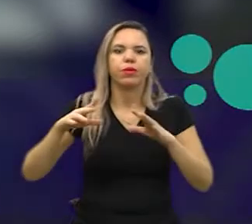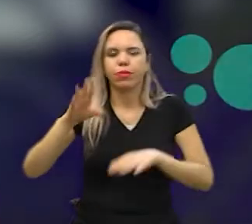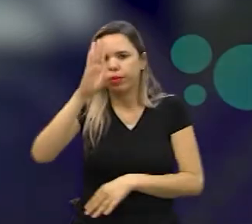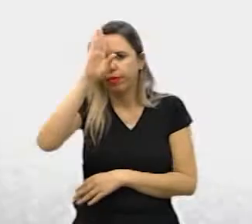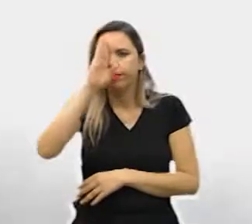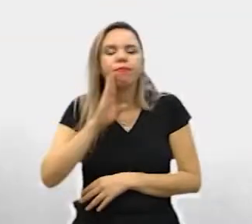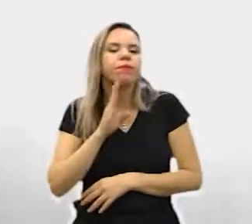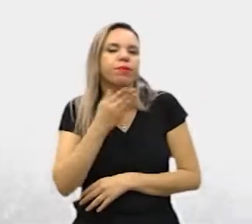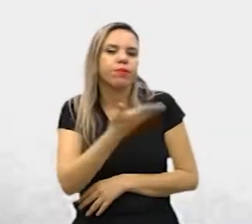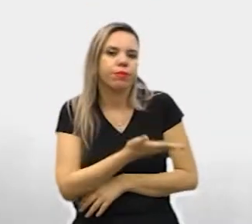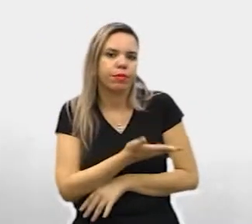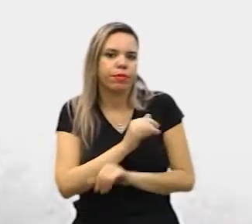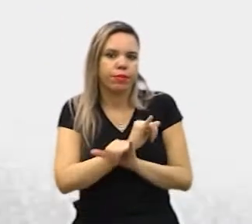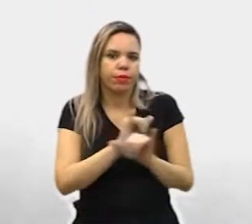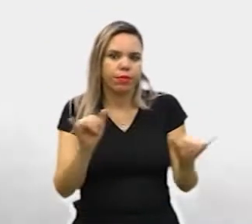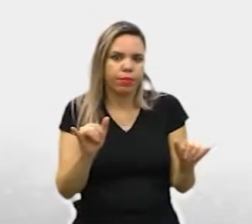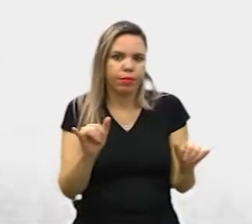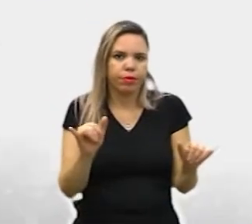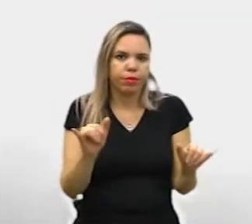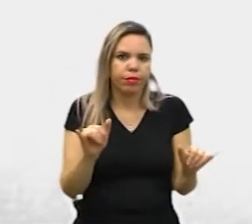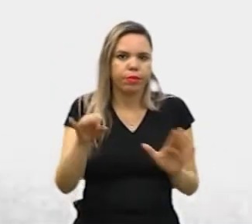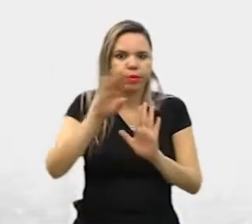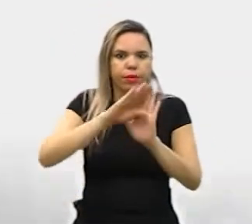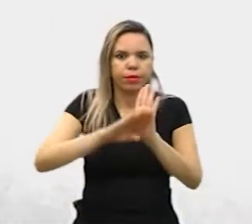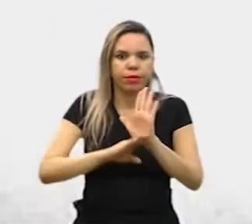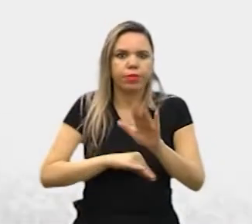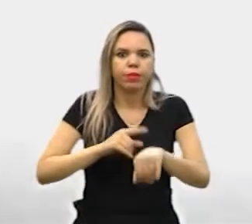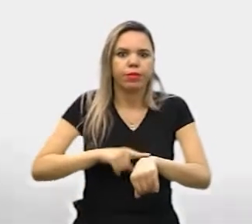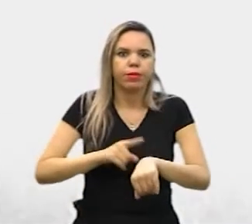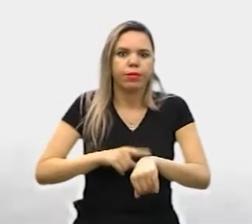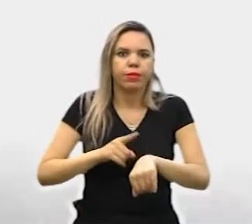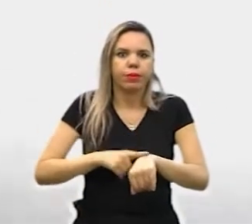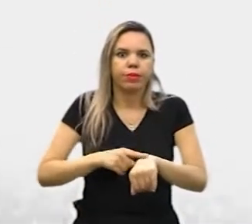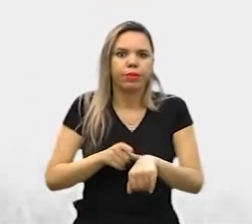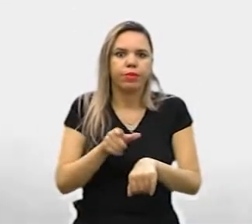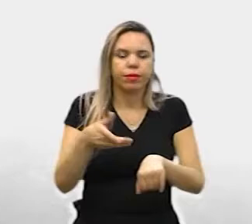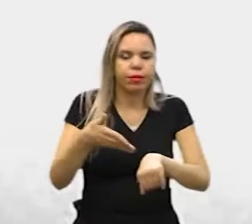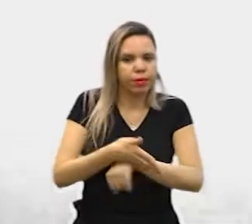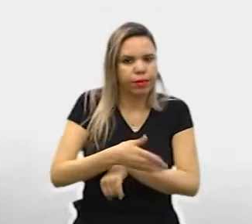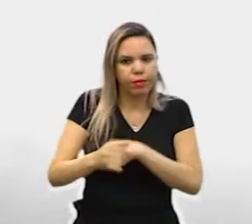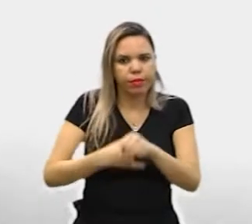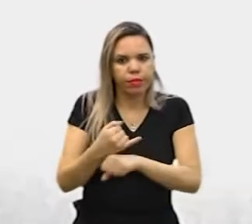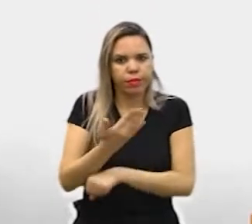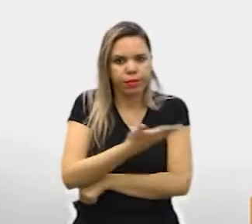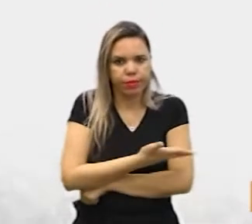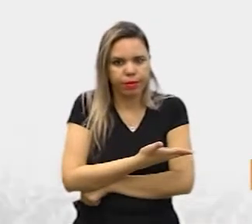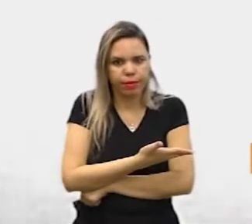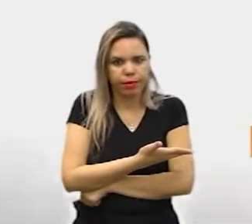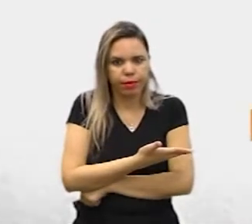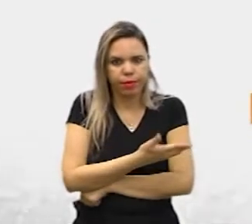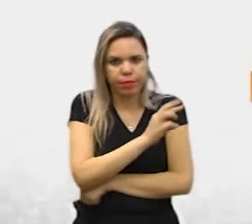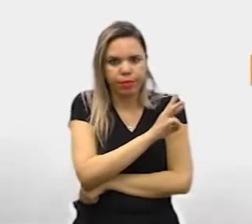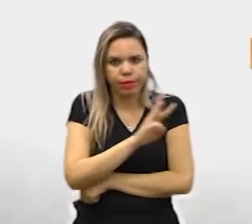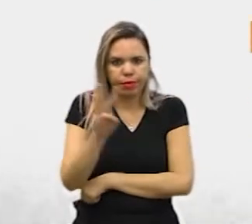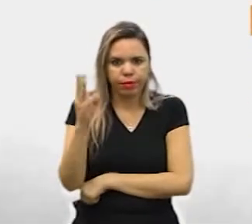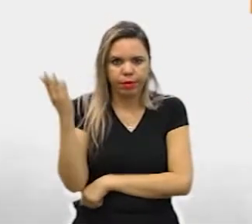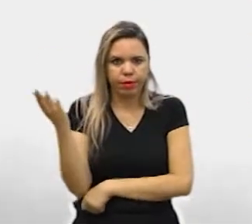dança e música, tudo de graça. Informações da programação de horários e ingressos no